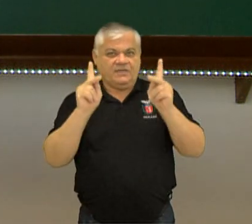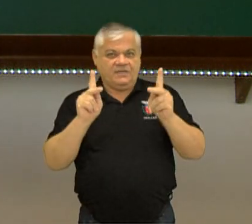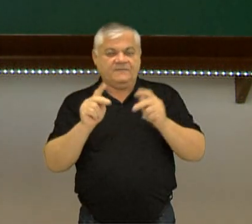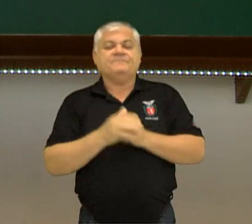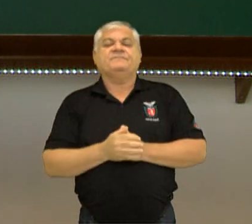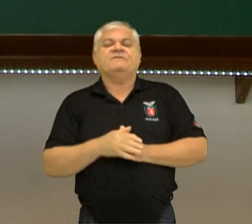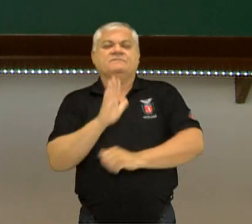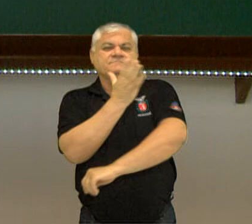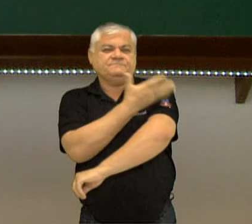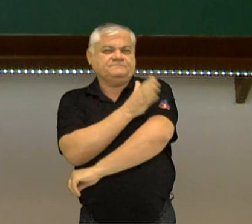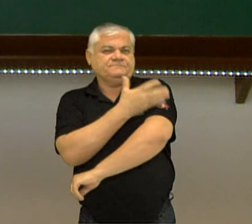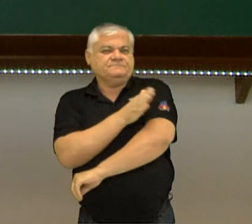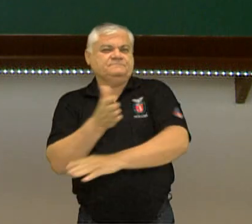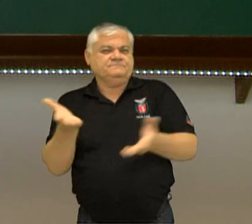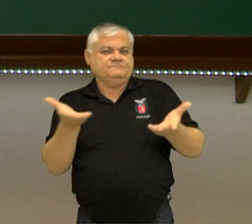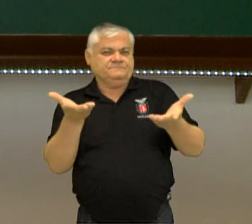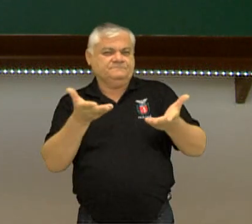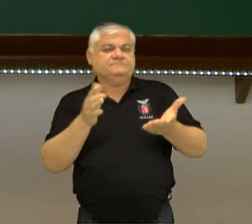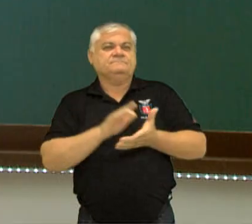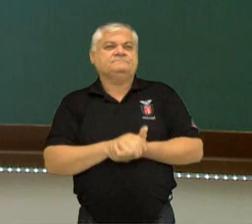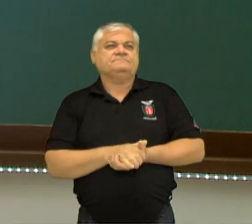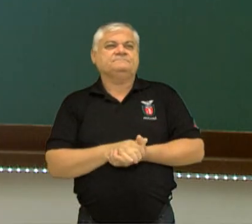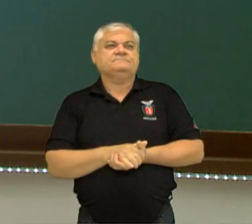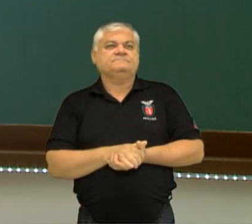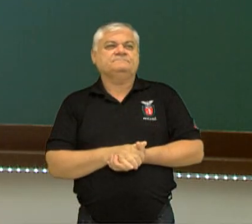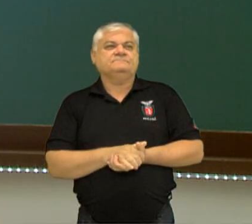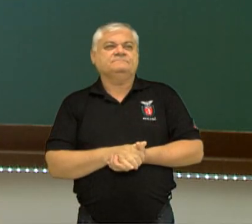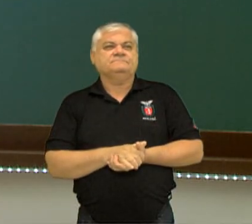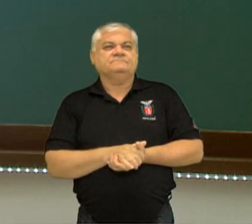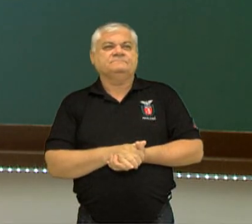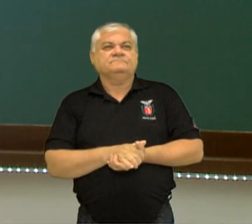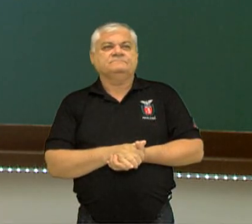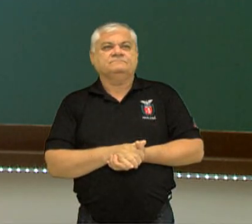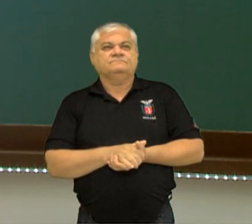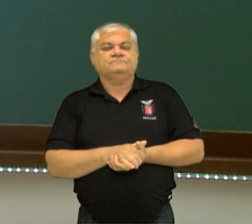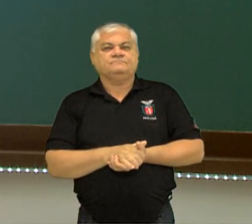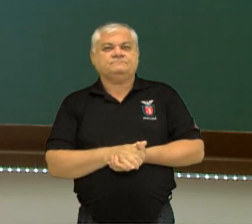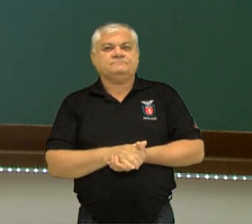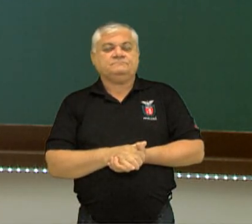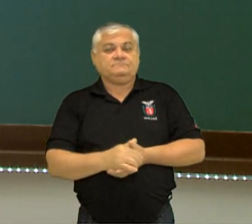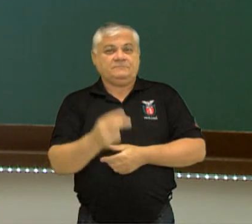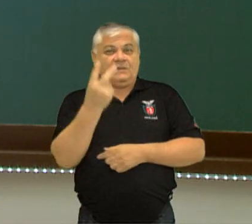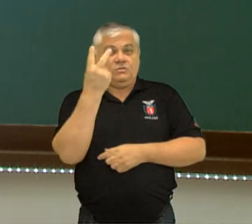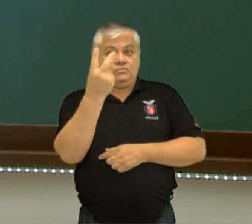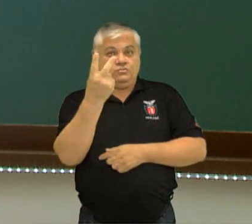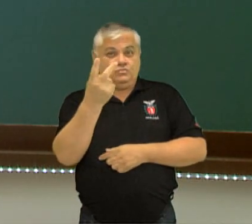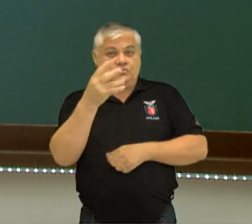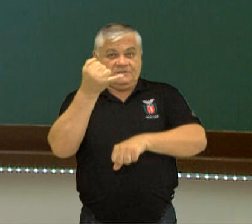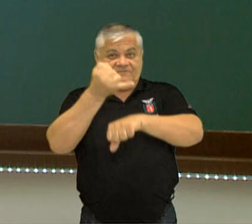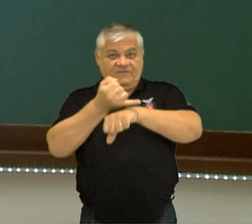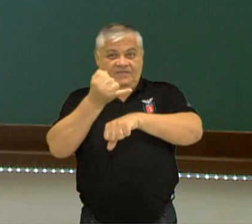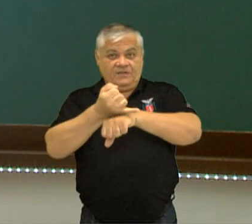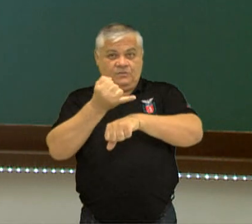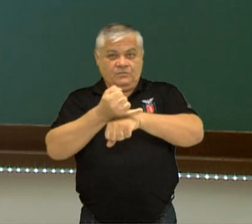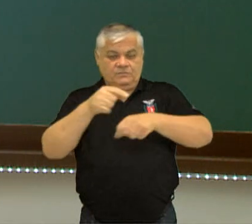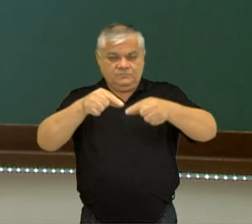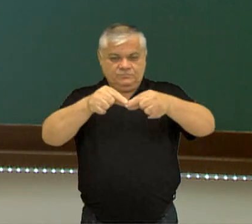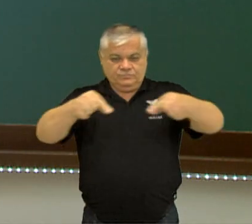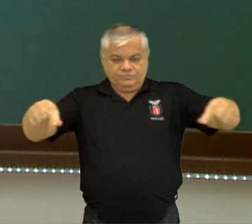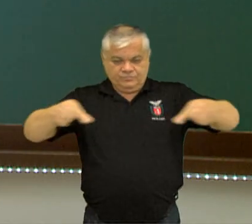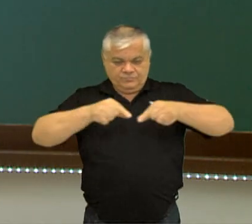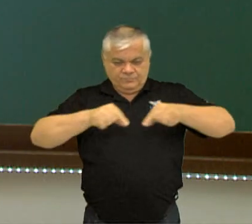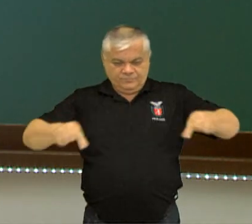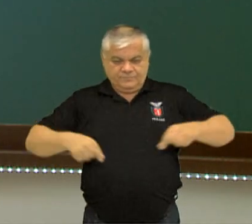vamos fazer um exercício? Nesse exercício ele fala o seguinte: considere duas barras de ferro, uma a